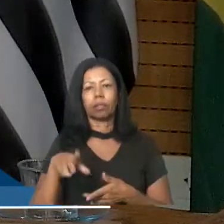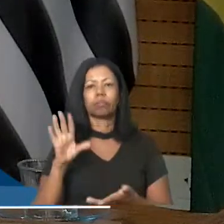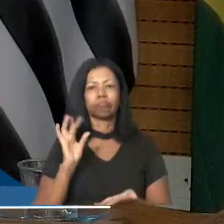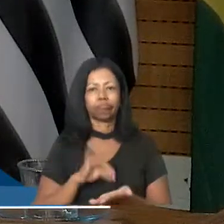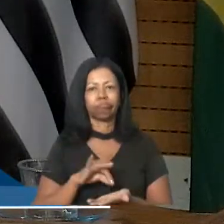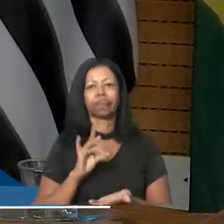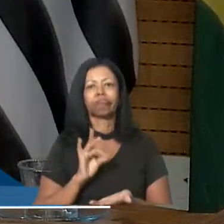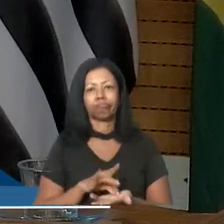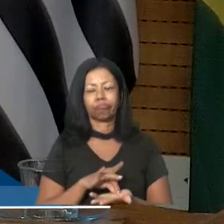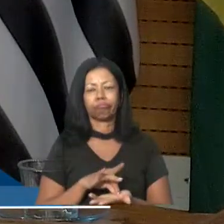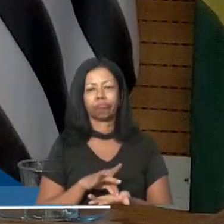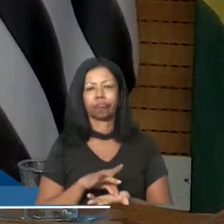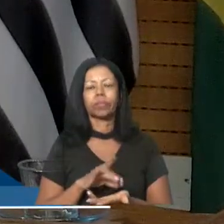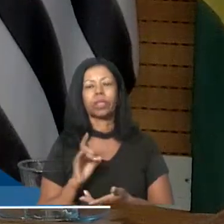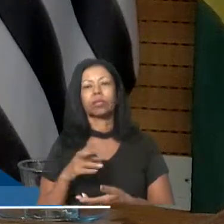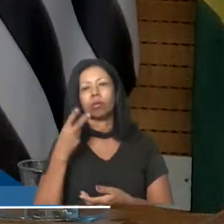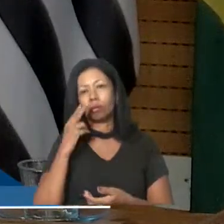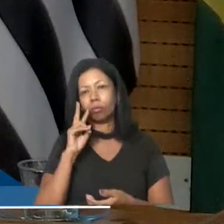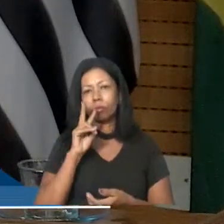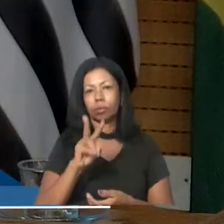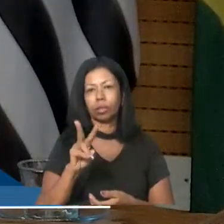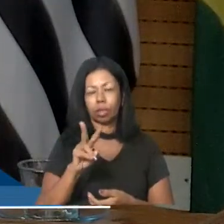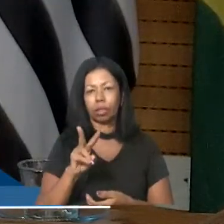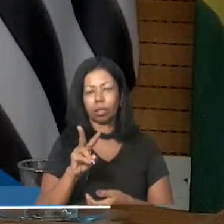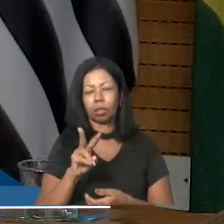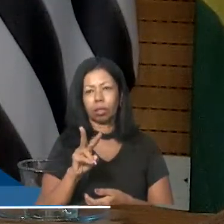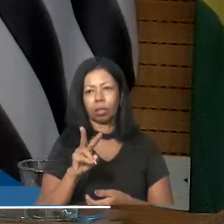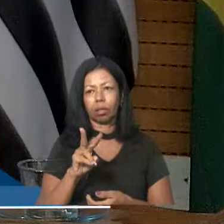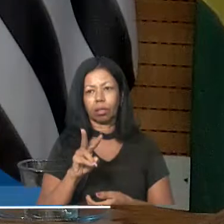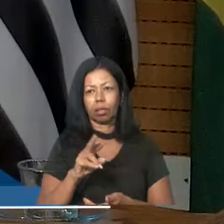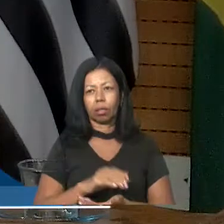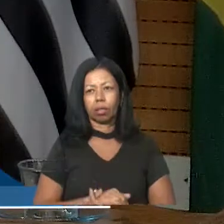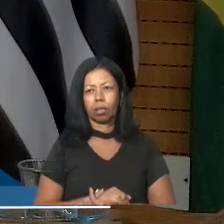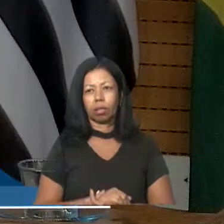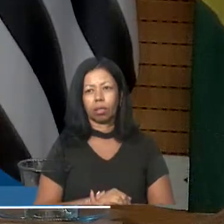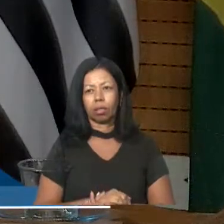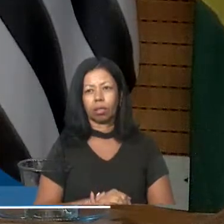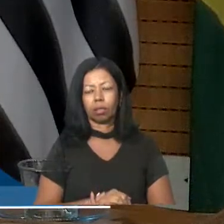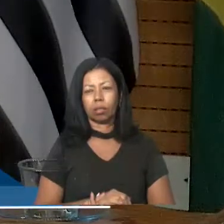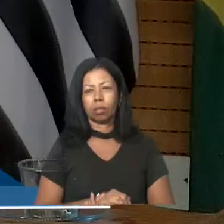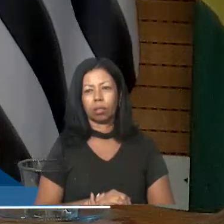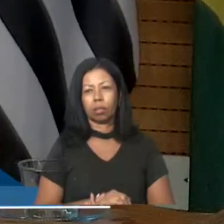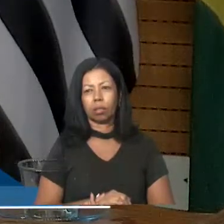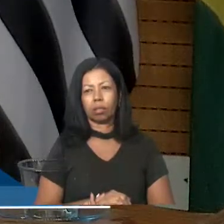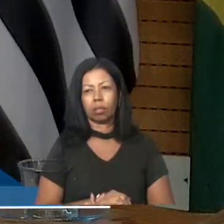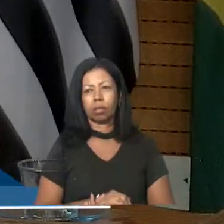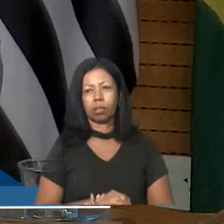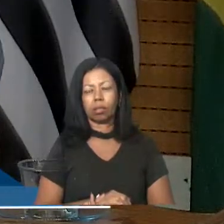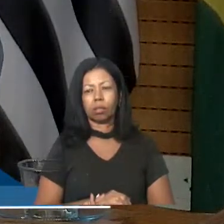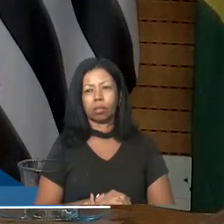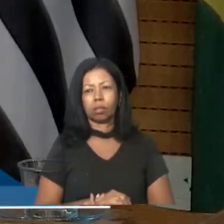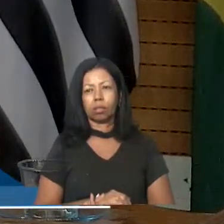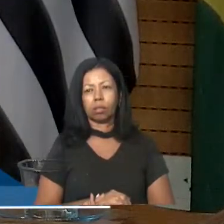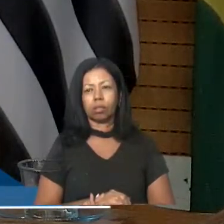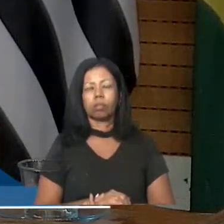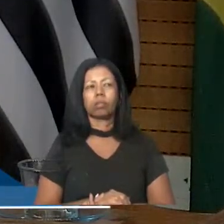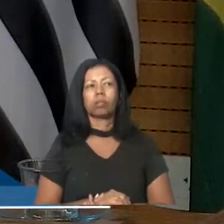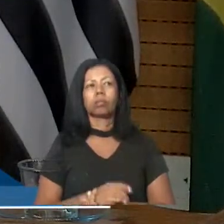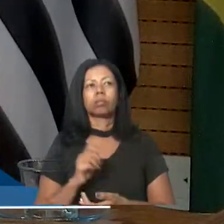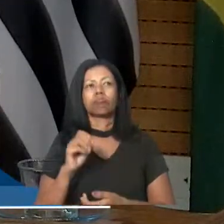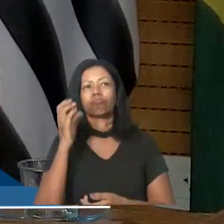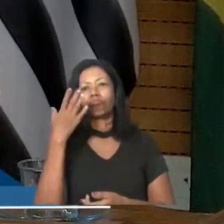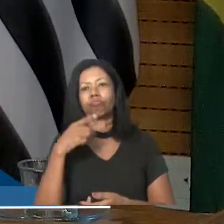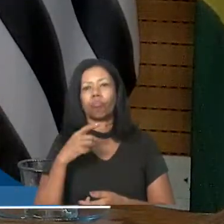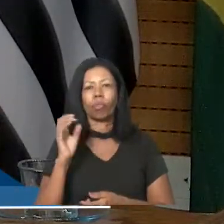séria. Basta a gente olhar as denúncias bastante que foram formuladas pelo senhor vereador naquele momento, naquele dia que